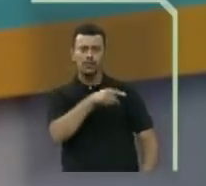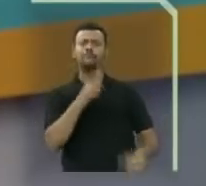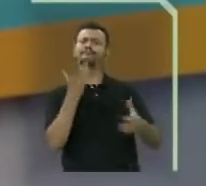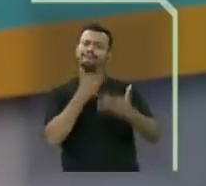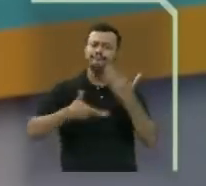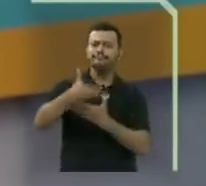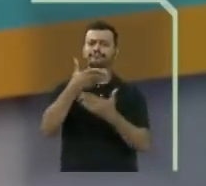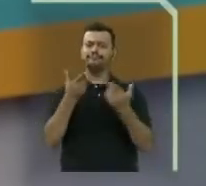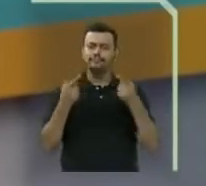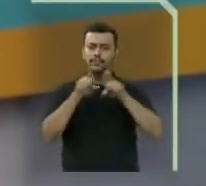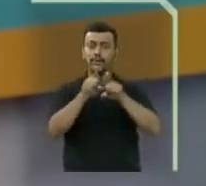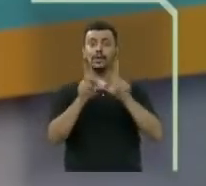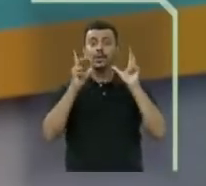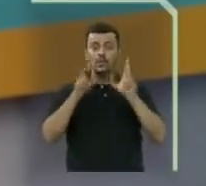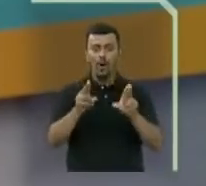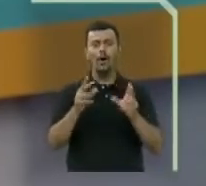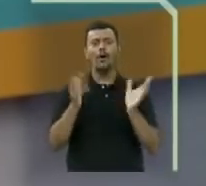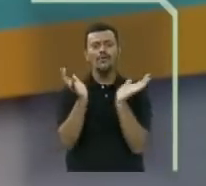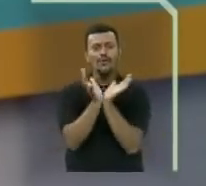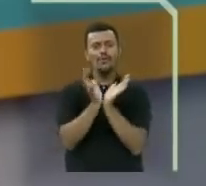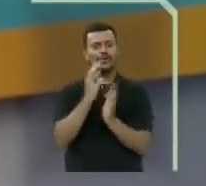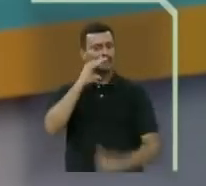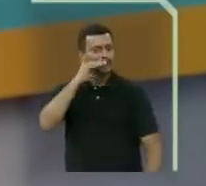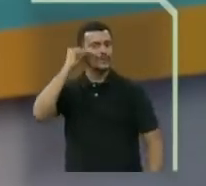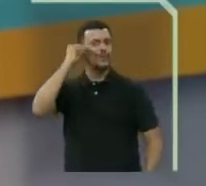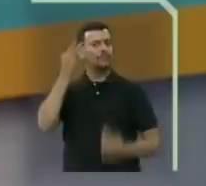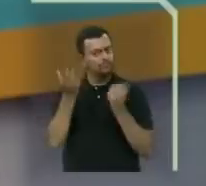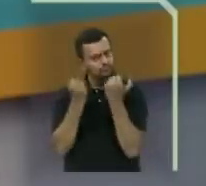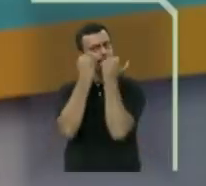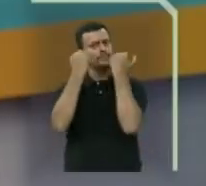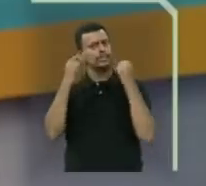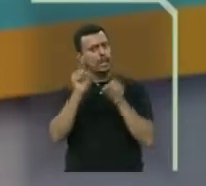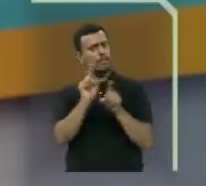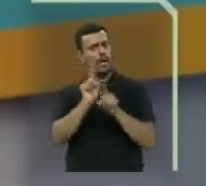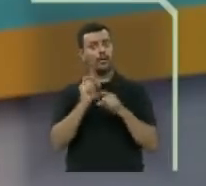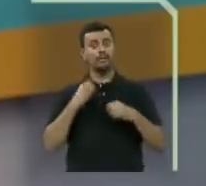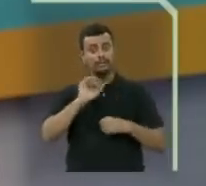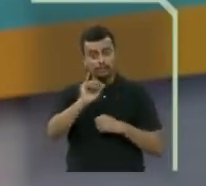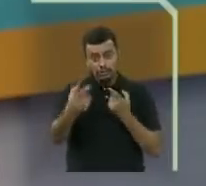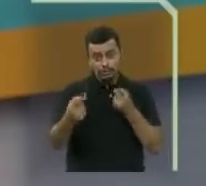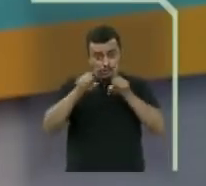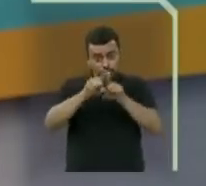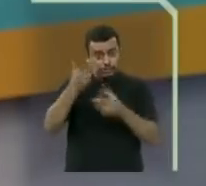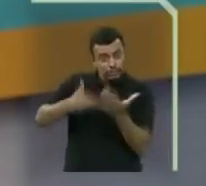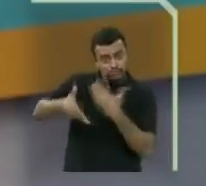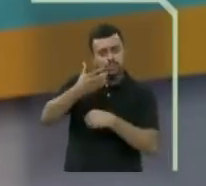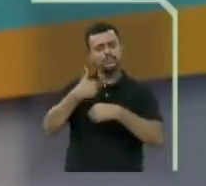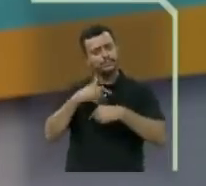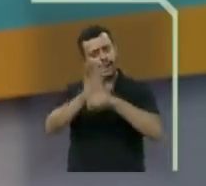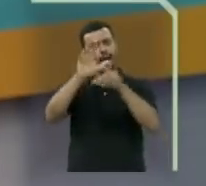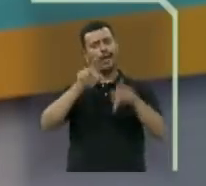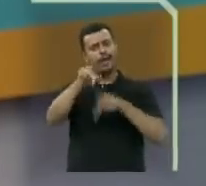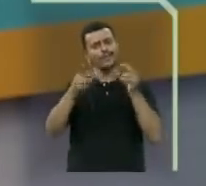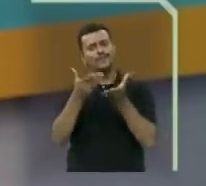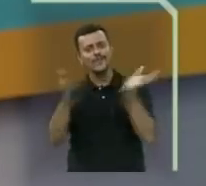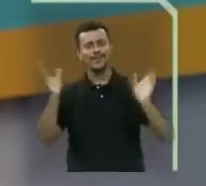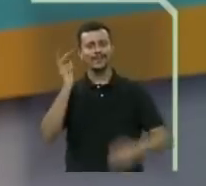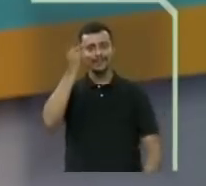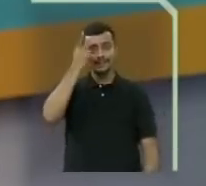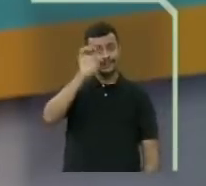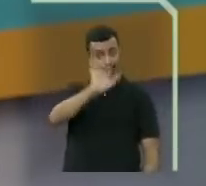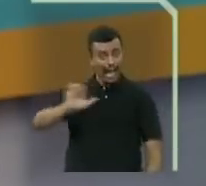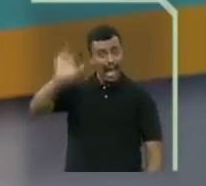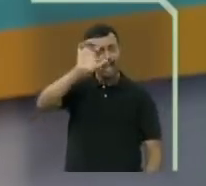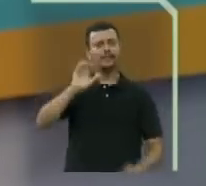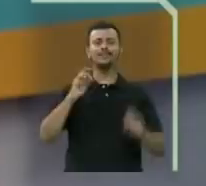como defende o candidato Ciro Gomes, do meu partido. Dessa maneira, nós teremos condições de oferecer a toda a população do Estado de São Paulo